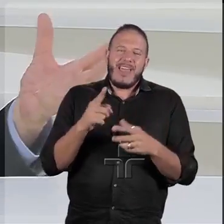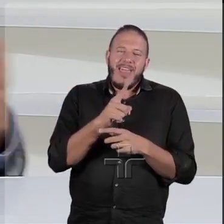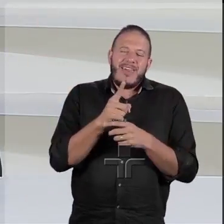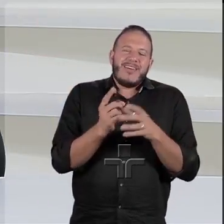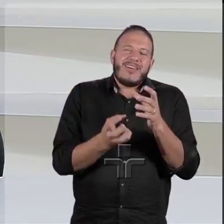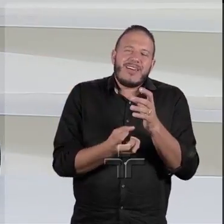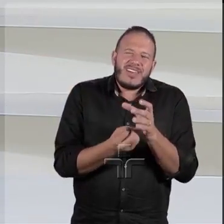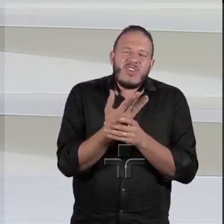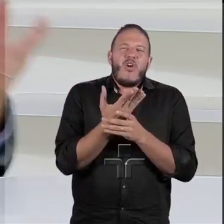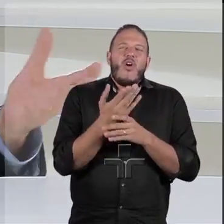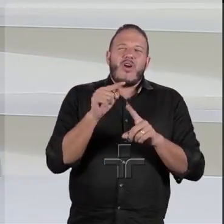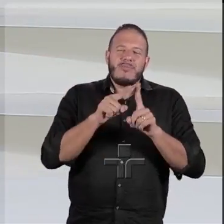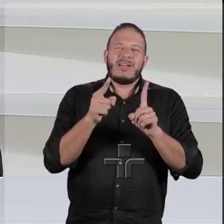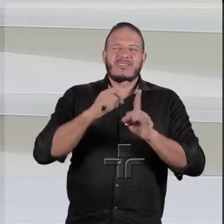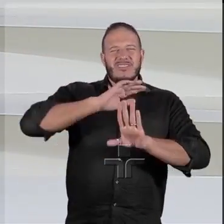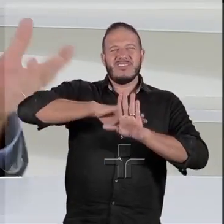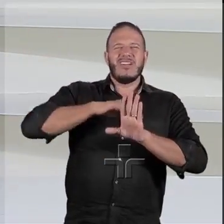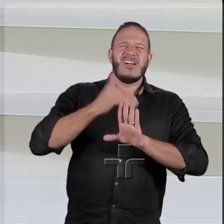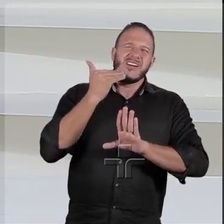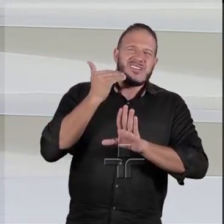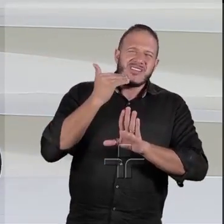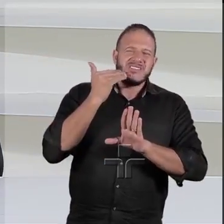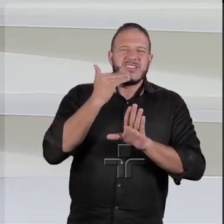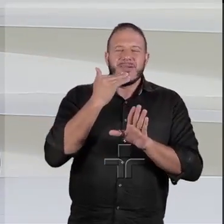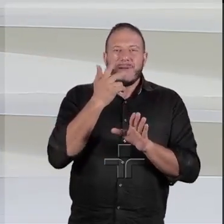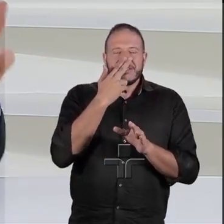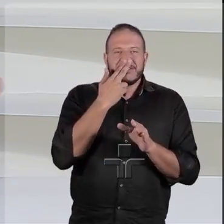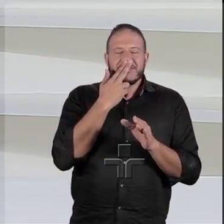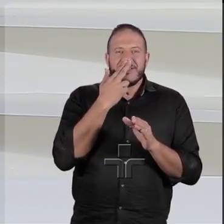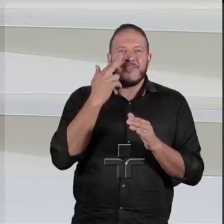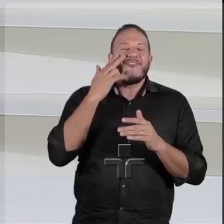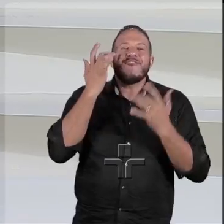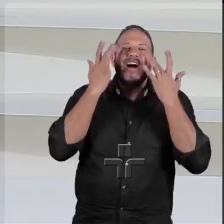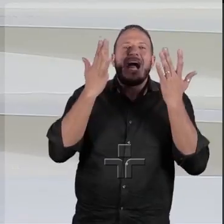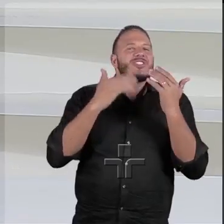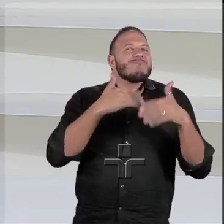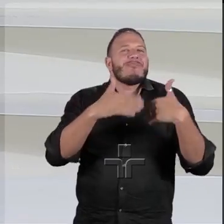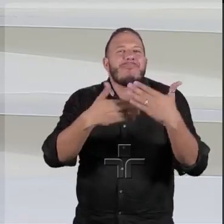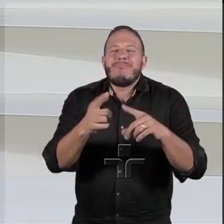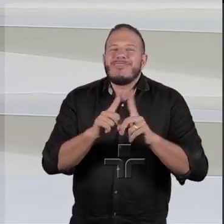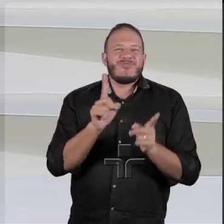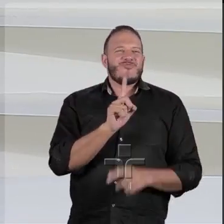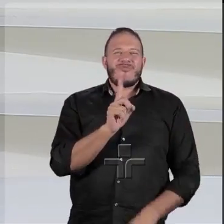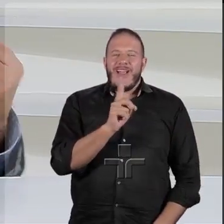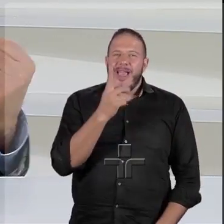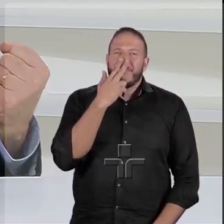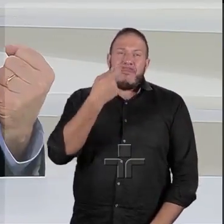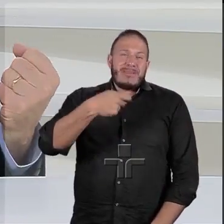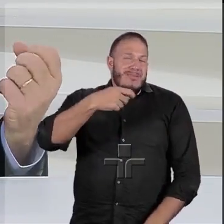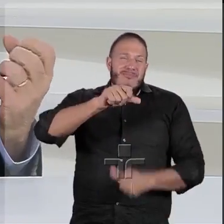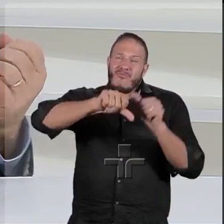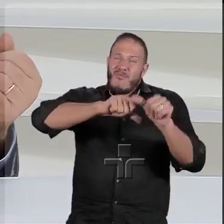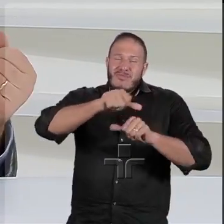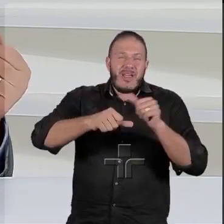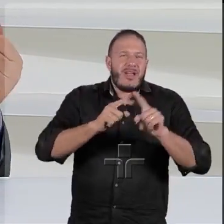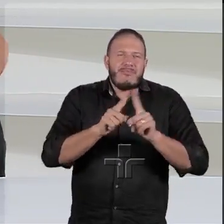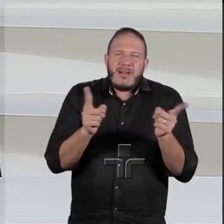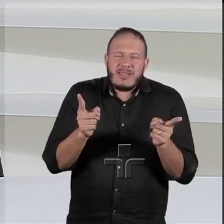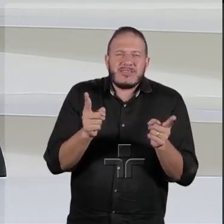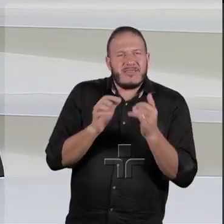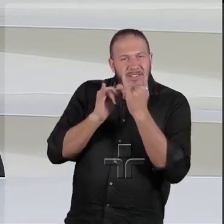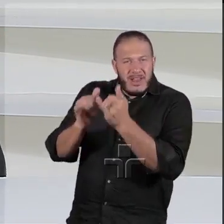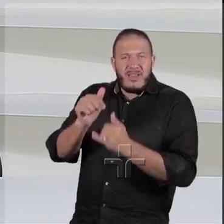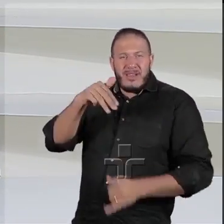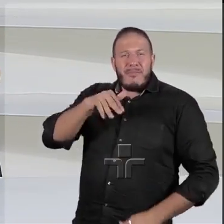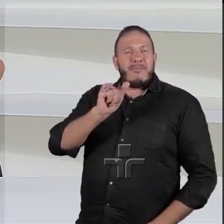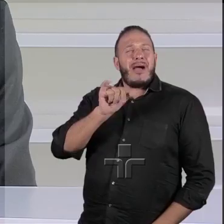criador de ineficiências. Disfuncional. Disfuncional. Precisamos mexer nisso aí. Agora, não tem jeito, Maílson, algumas coisas tem